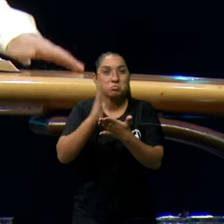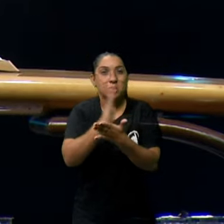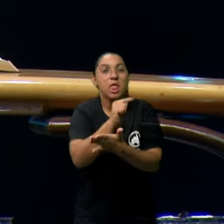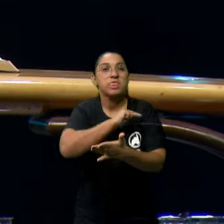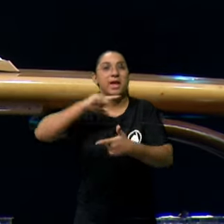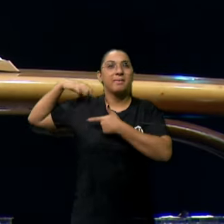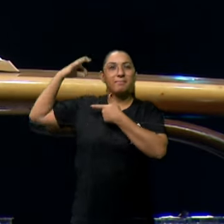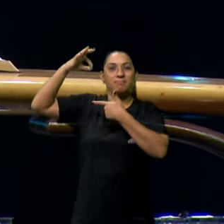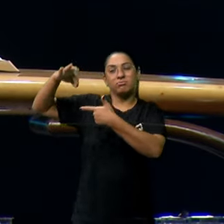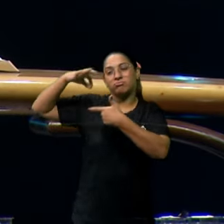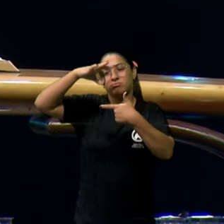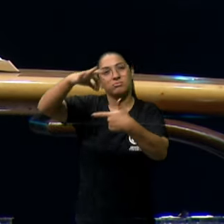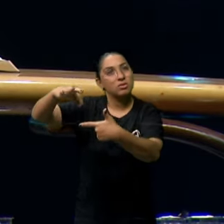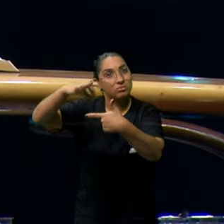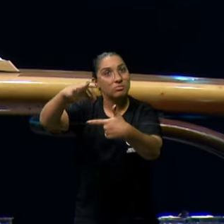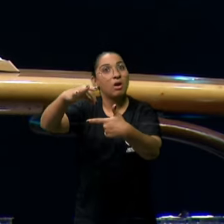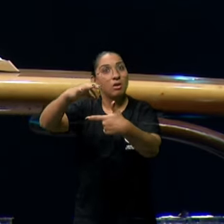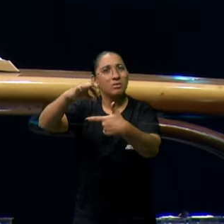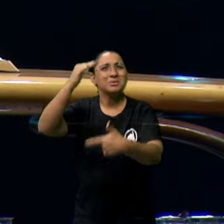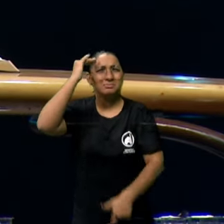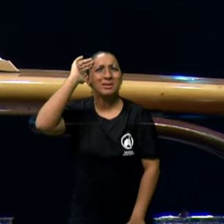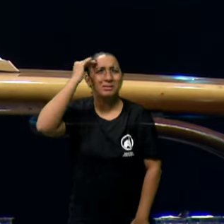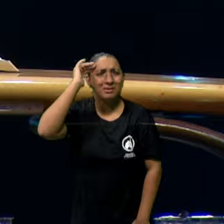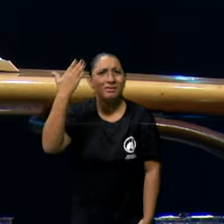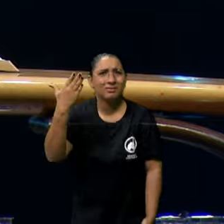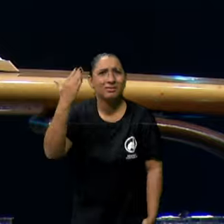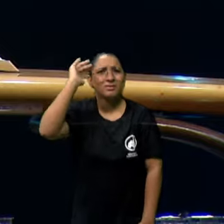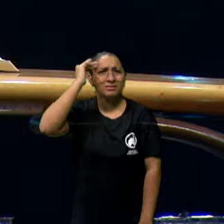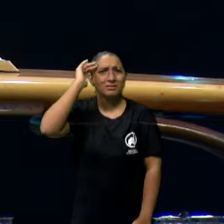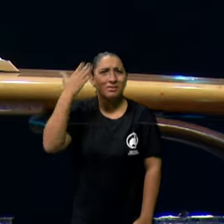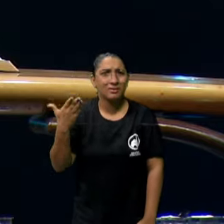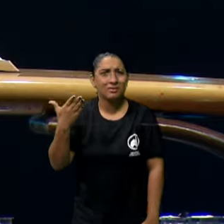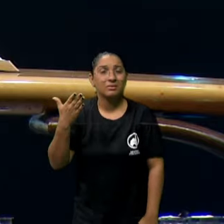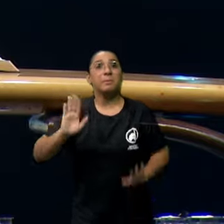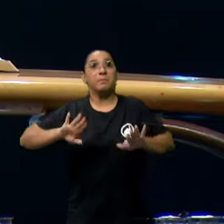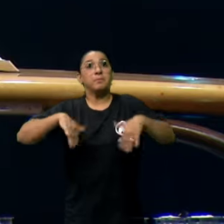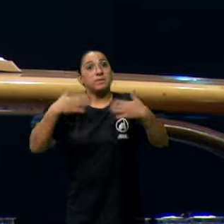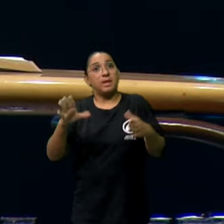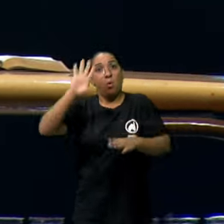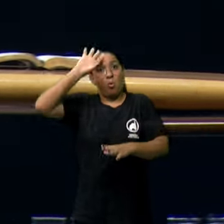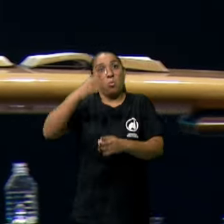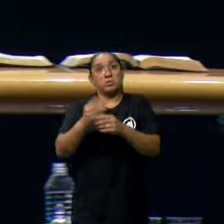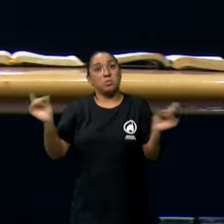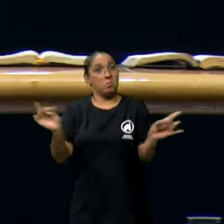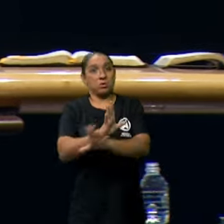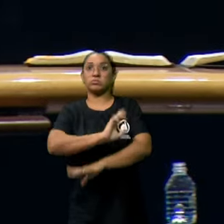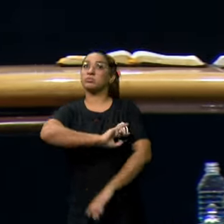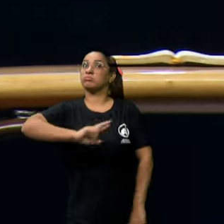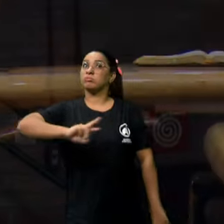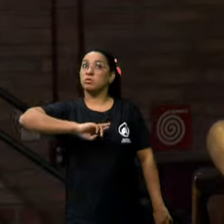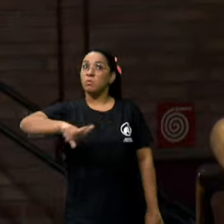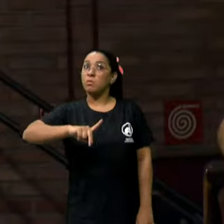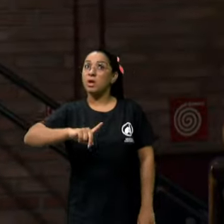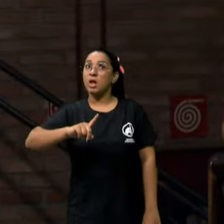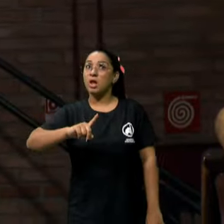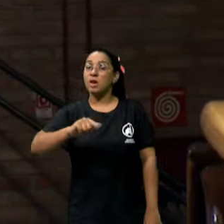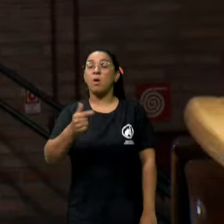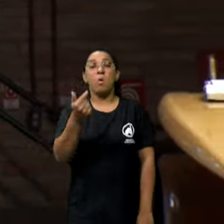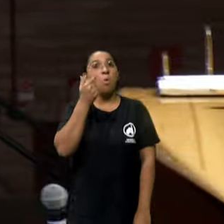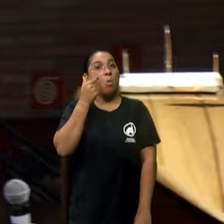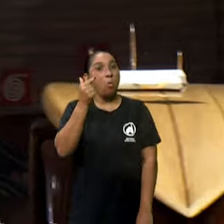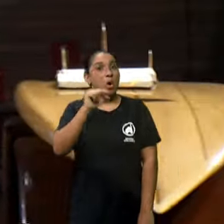espiritual está entendendo então não está completo Mas o que eu quero falar aqui em segundo lugar